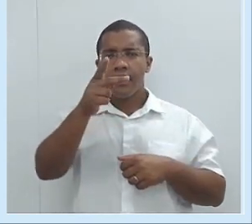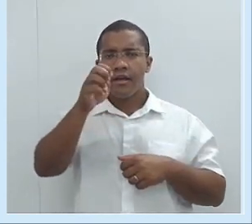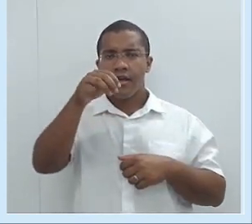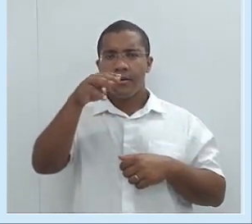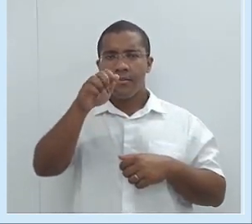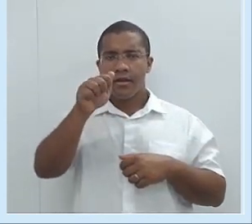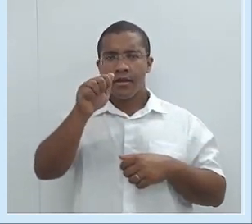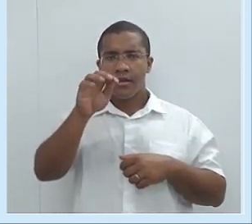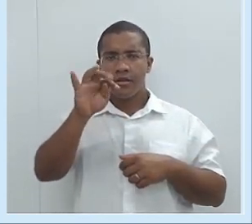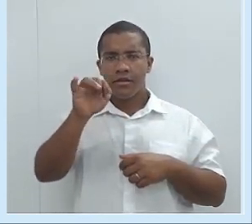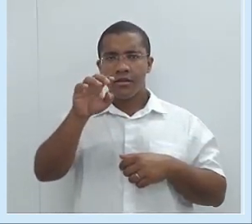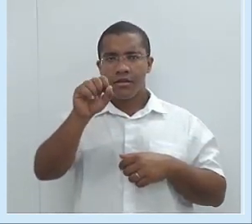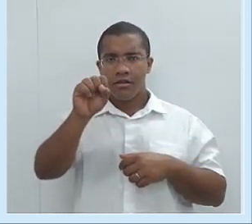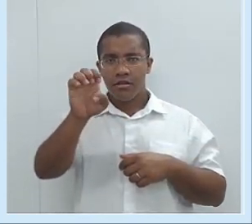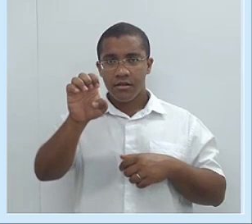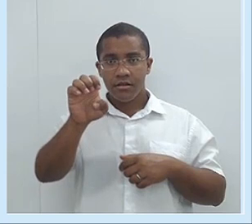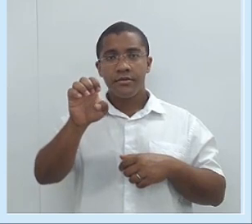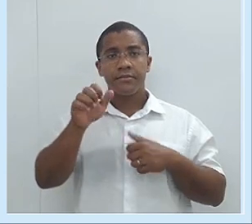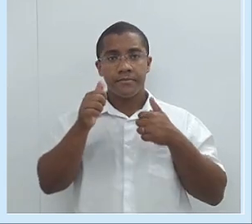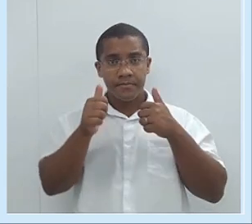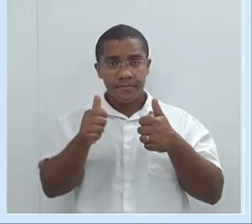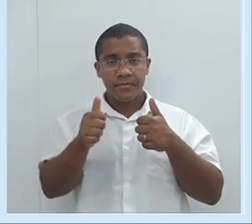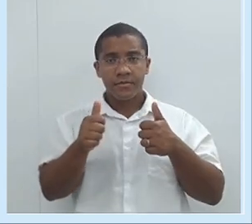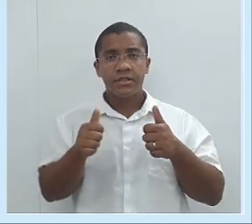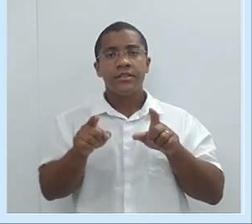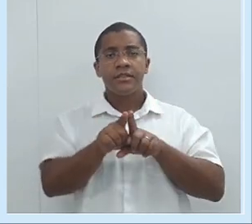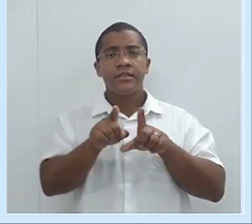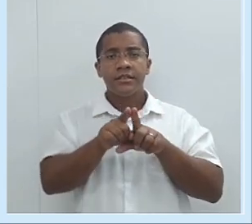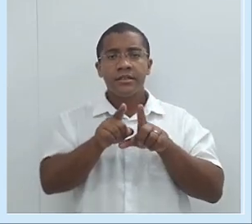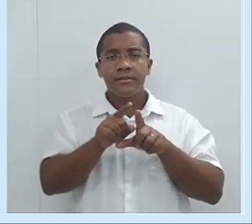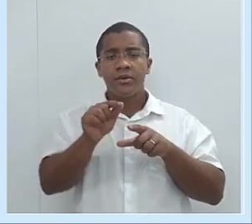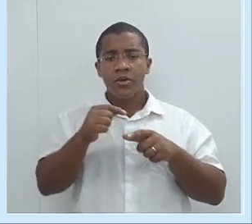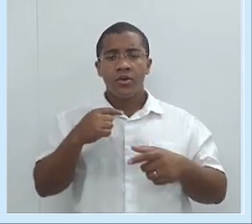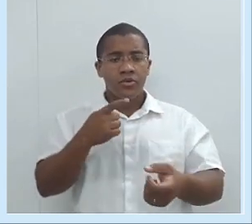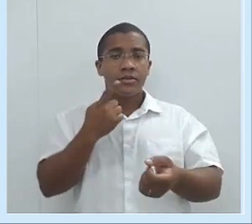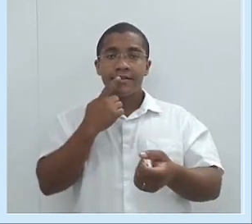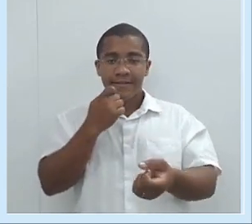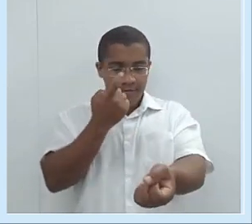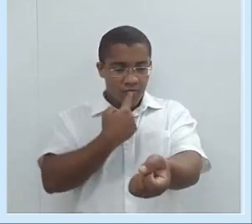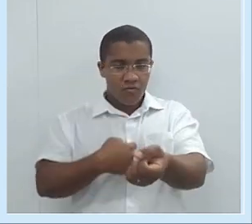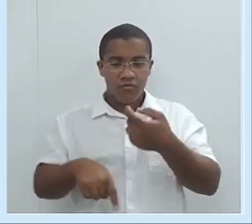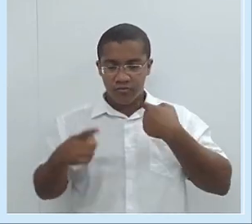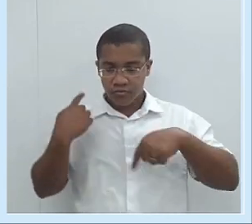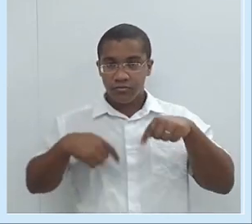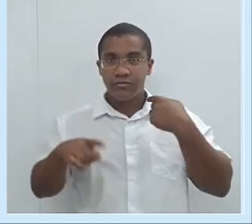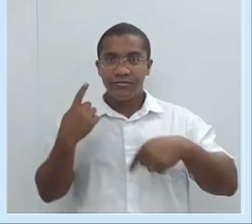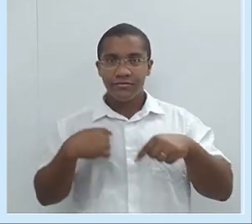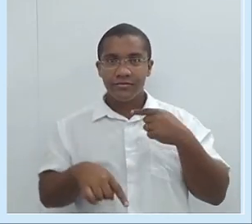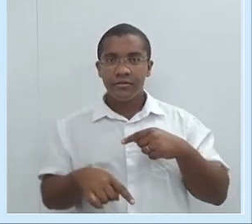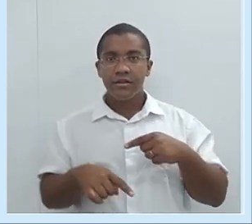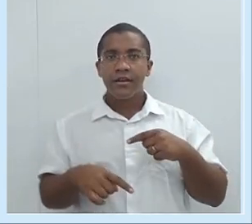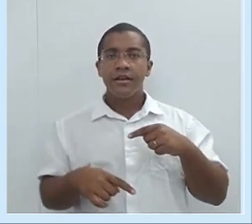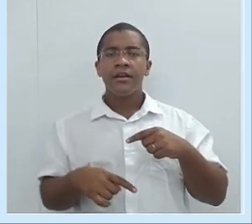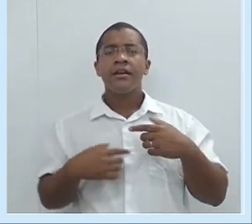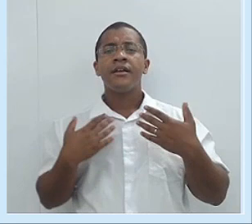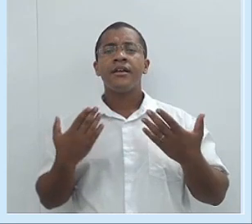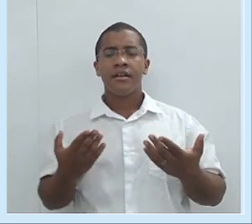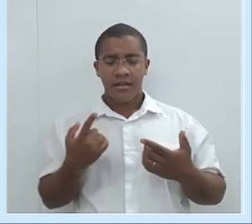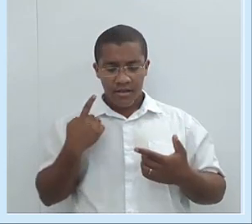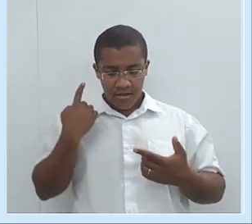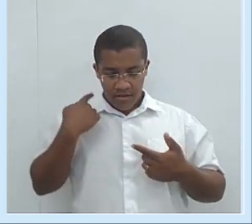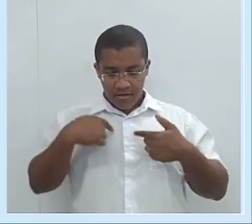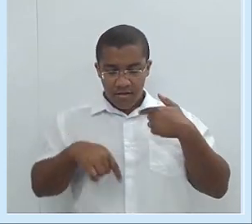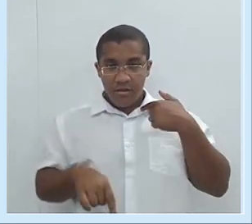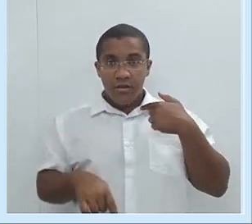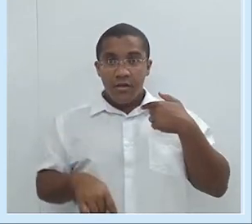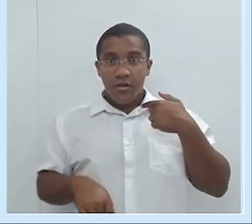Essa troca de gases que eu digo é o oxigênio que vai para a corrente sanguínea e a corrente sanguínea, na realidade,